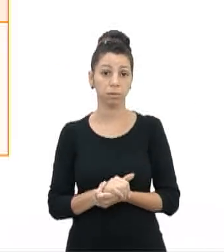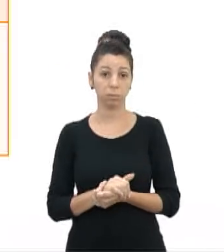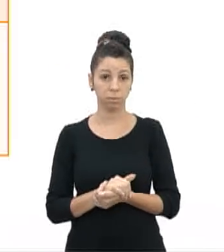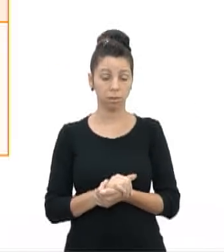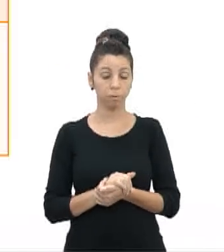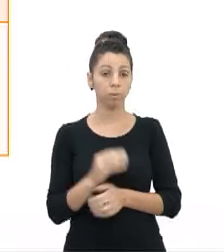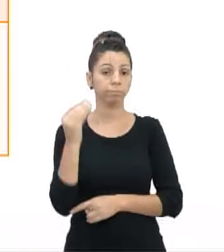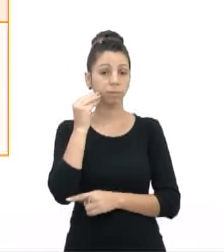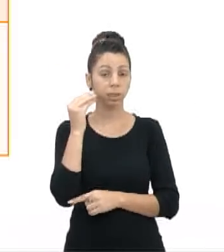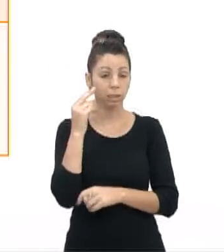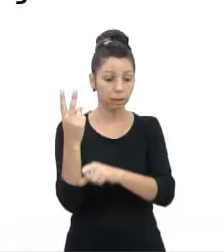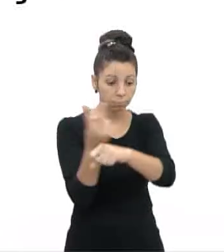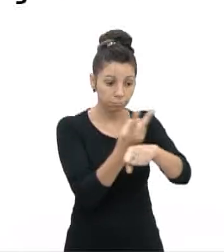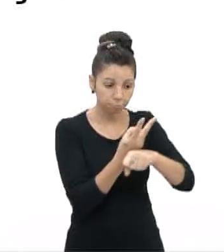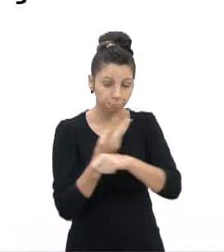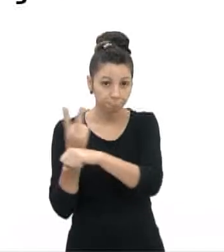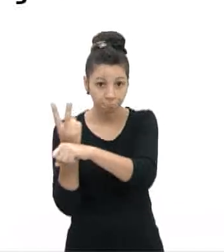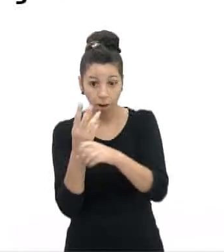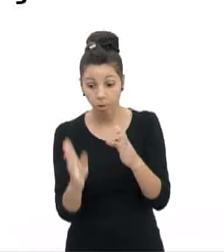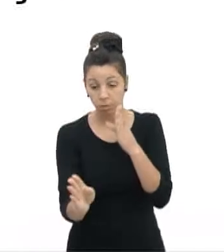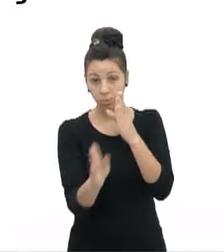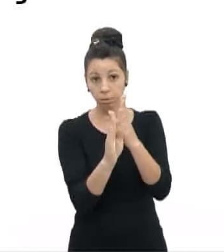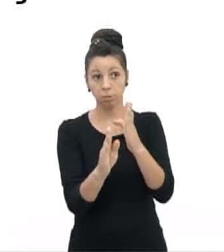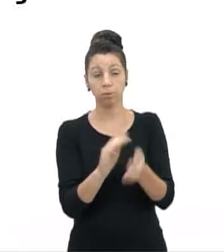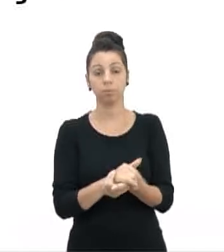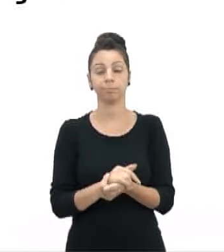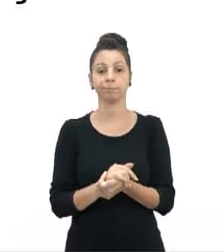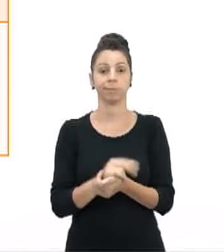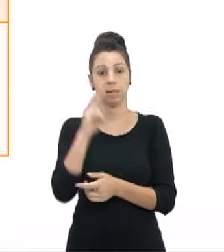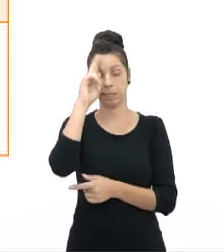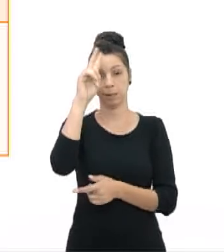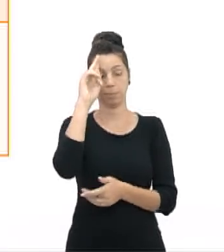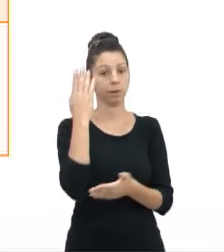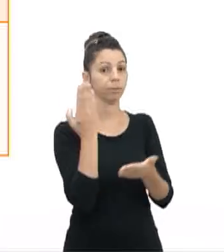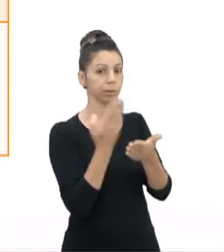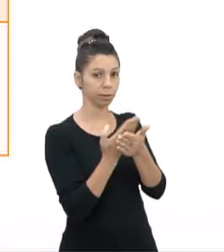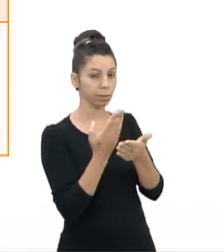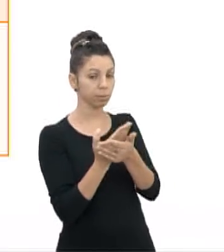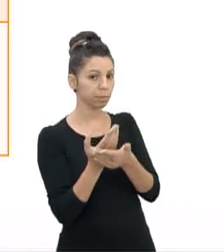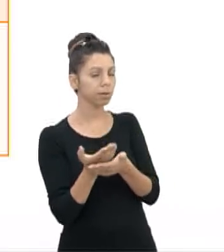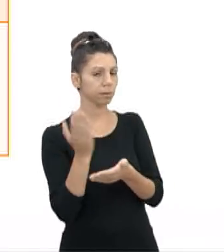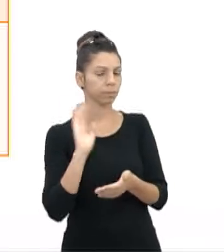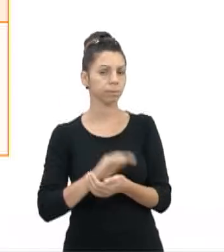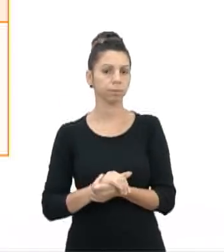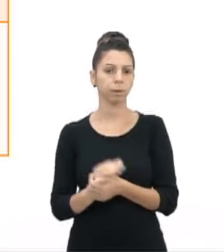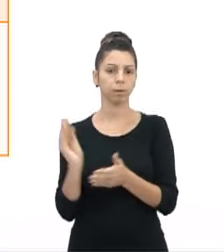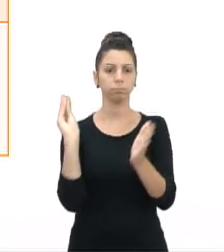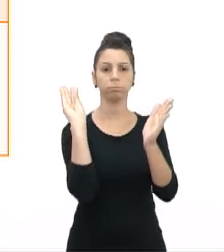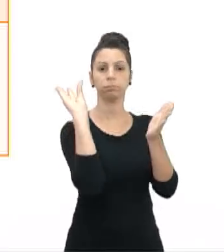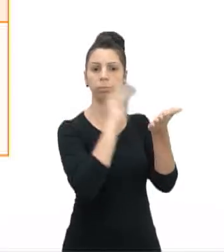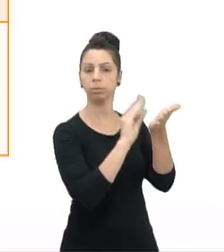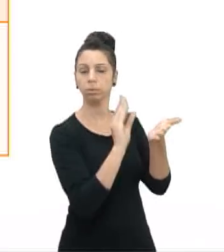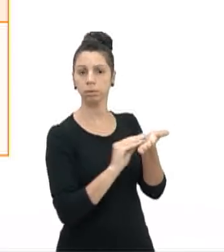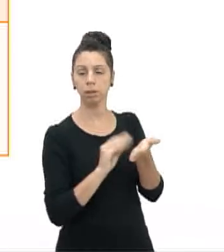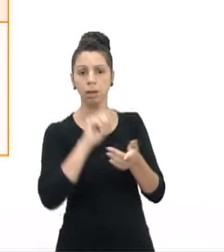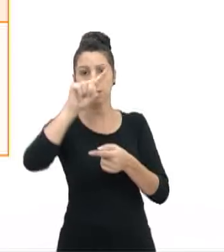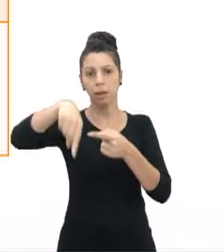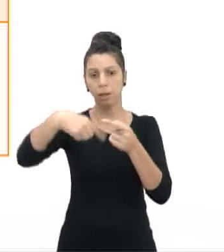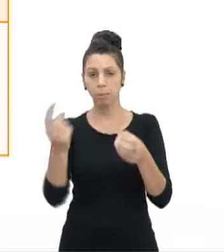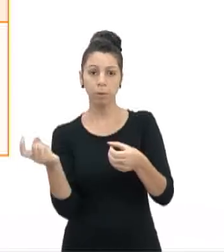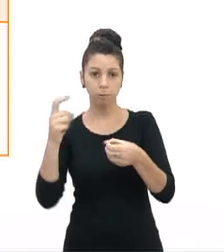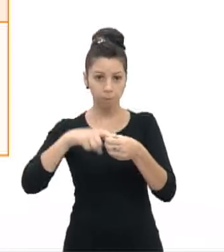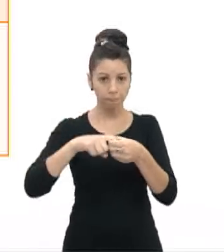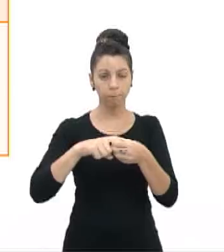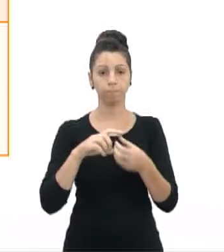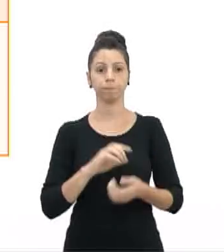para tentar encontrar, lembrando do que a gente estudou aqui, né? Os slides anteriores aí. Coloque aí, depois a gente revisa junto, tá bom?